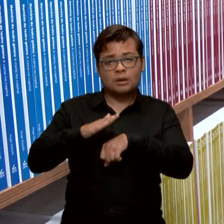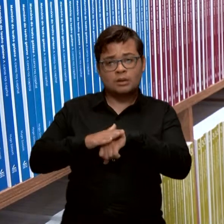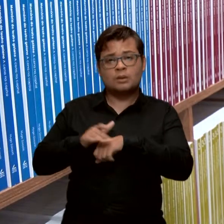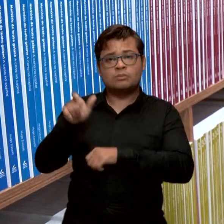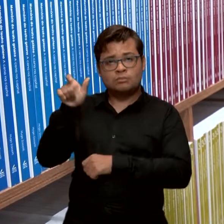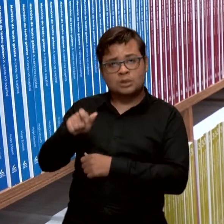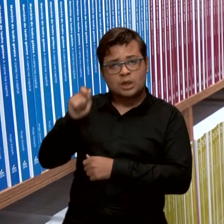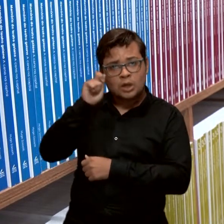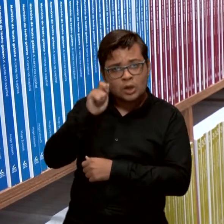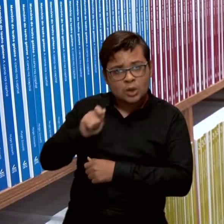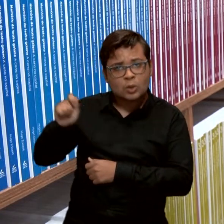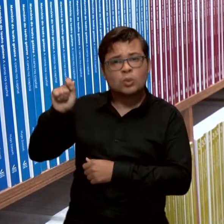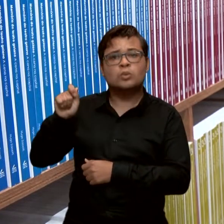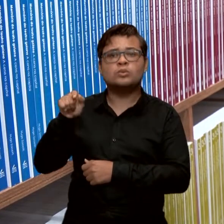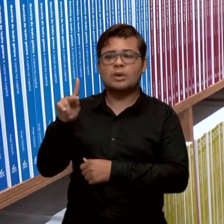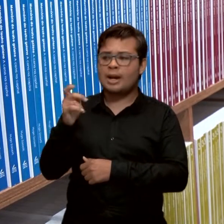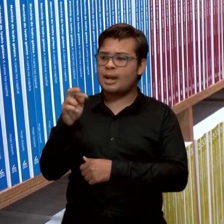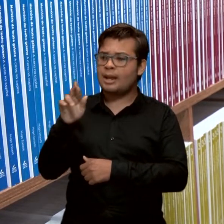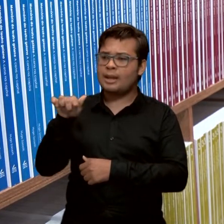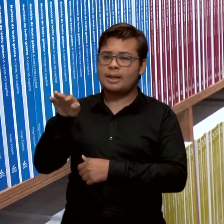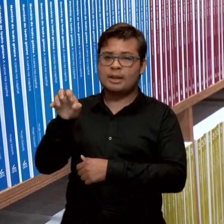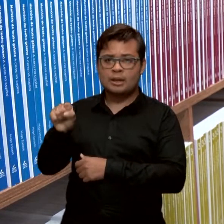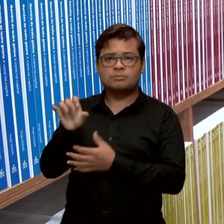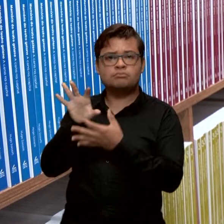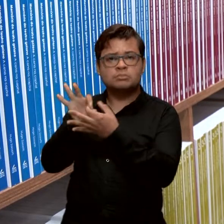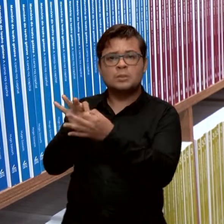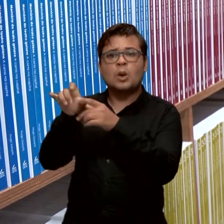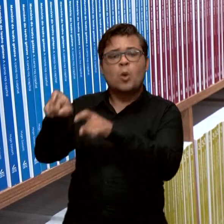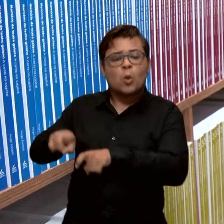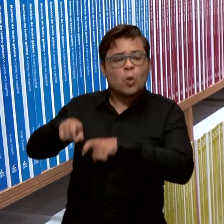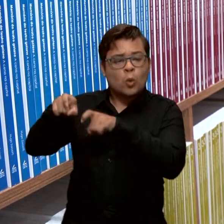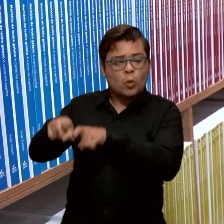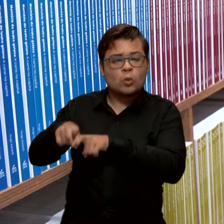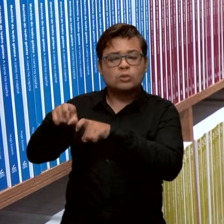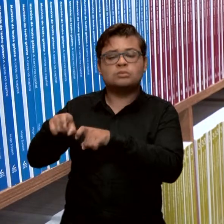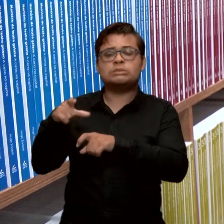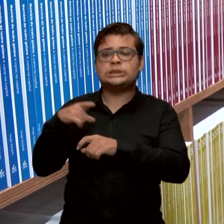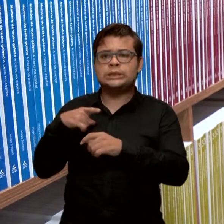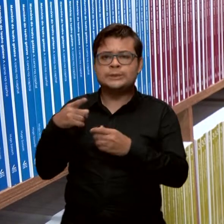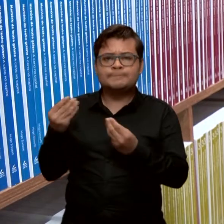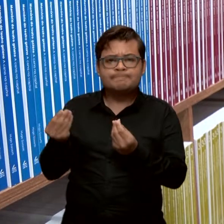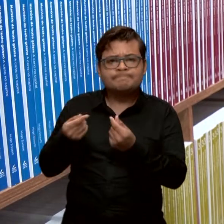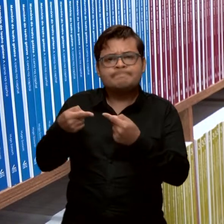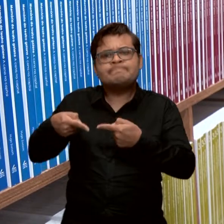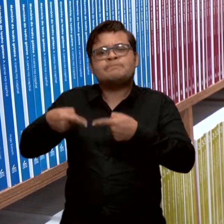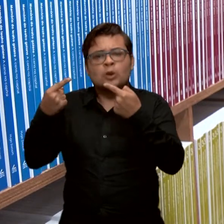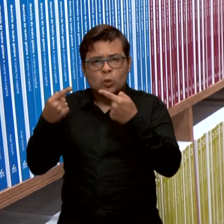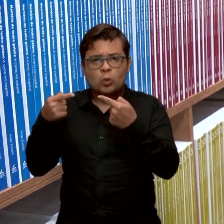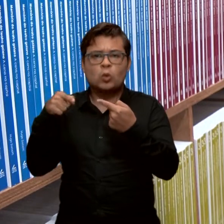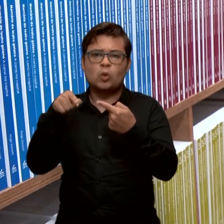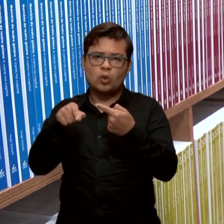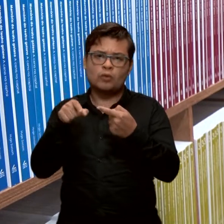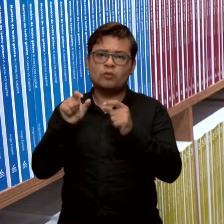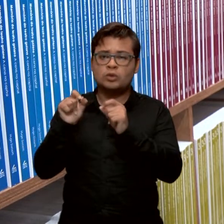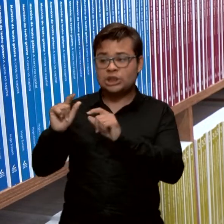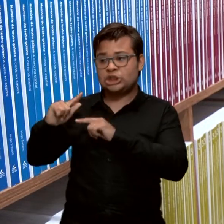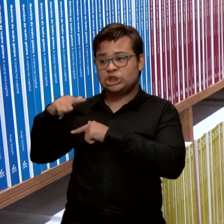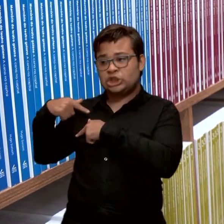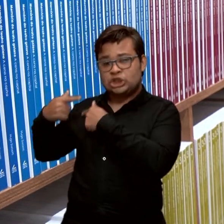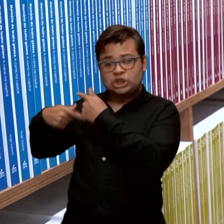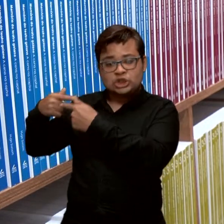da Silva Henriques é de tema rural. Ela mostra o conflito que poderia acontecer entre